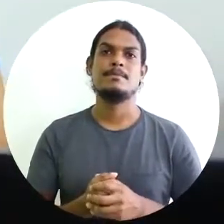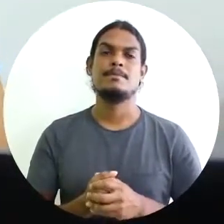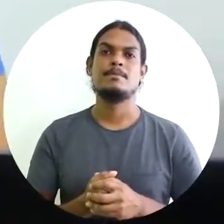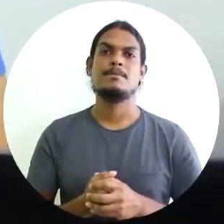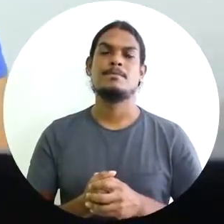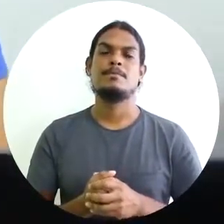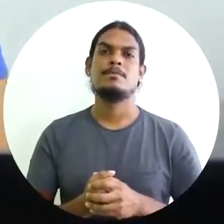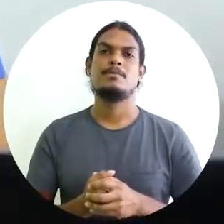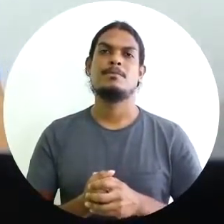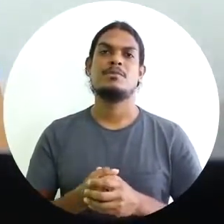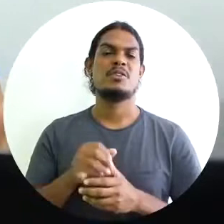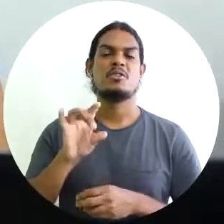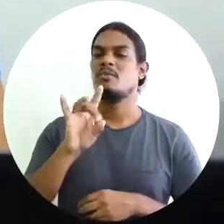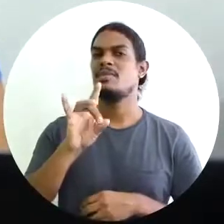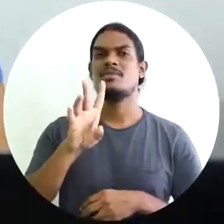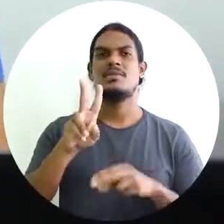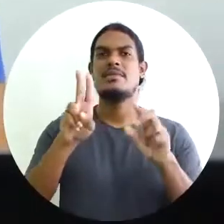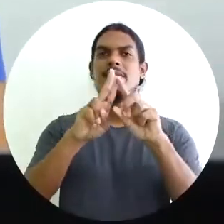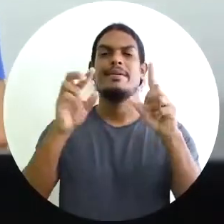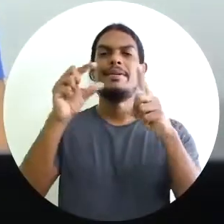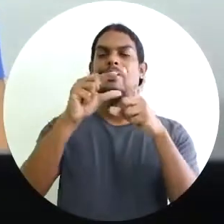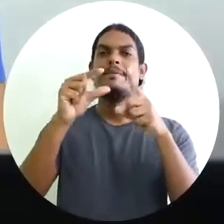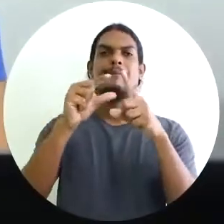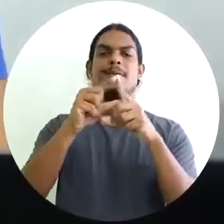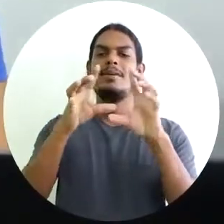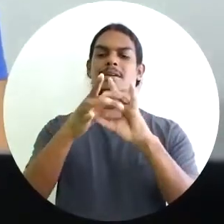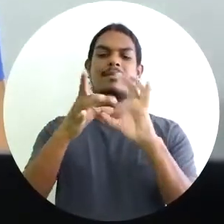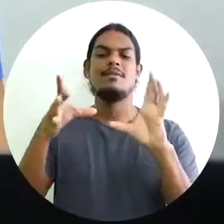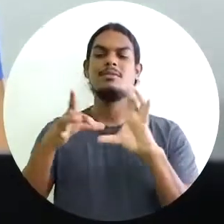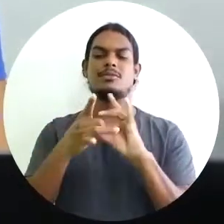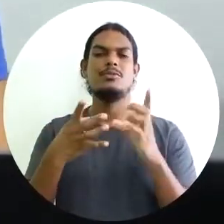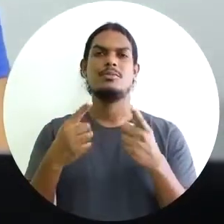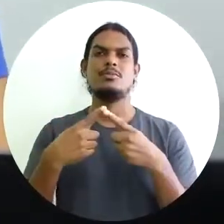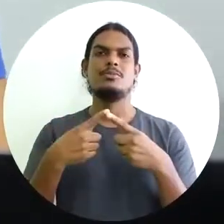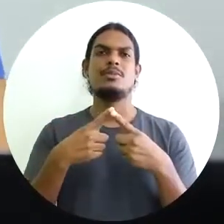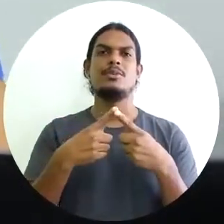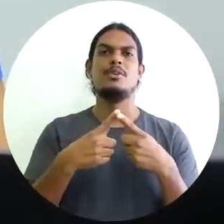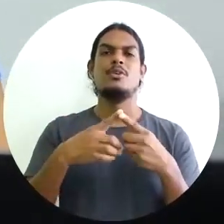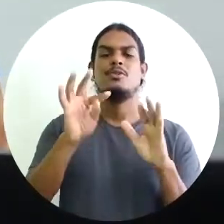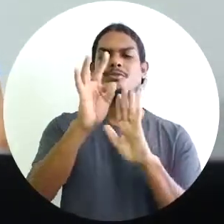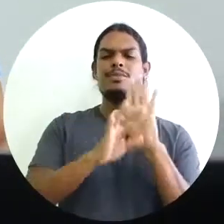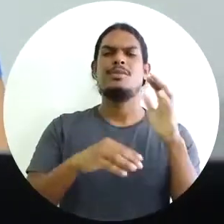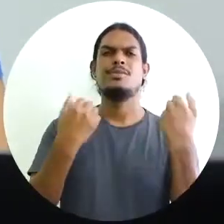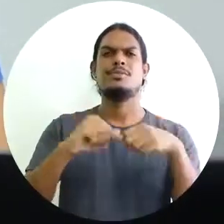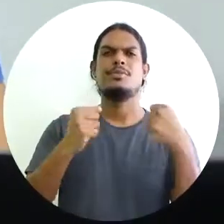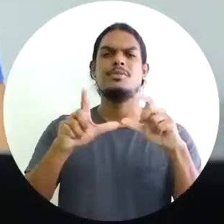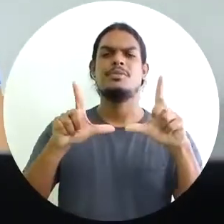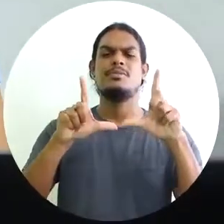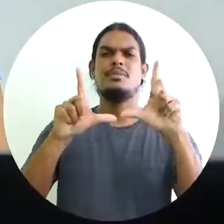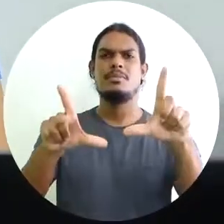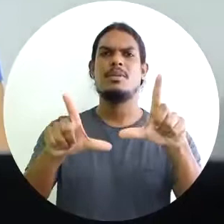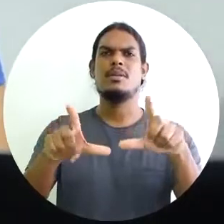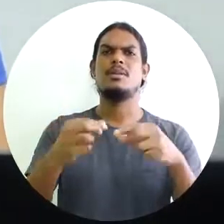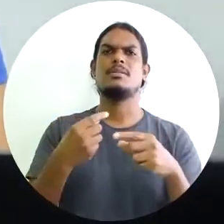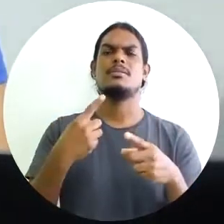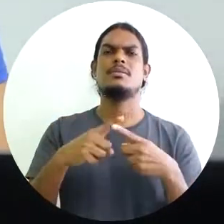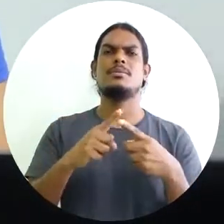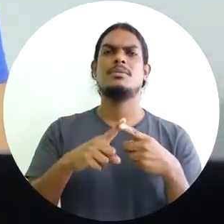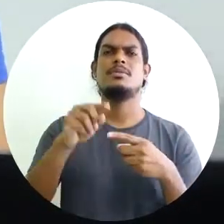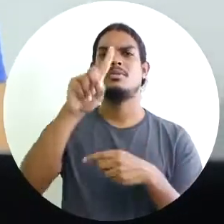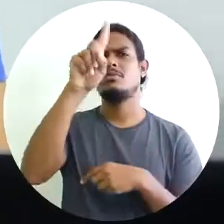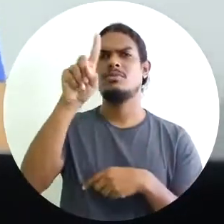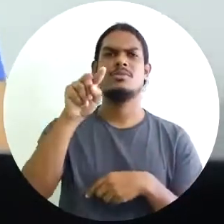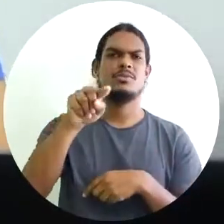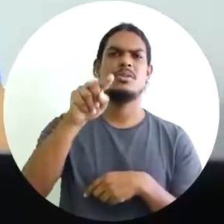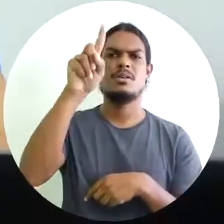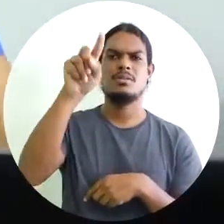linhas que se torna um texto, né? O texto ele pode ser um sinal, um texto pode ser uma placa, o texto pode ser um texto longo,